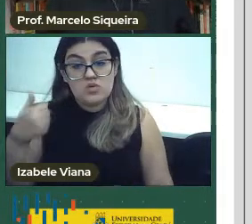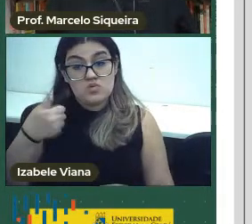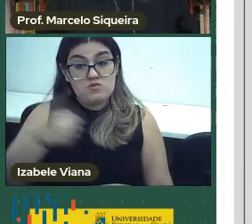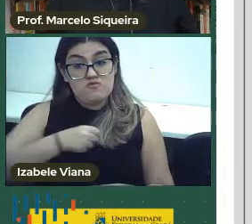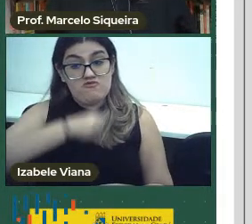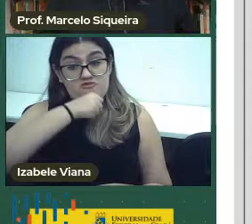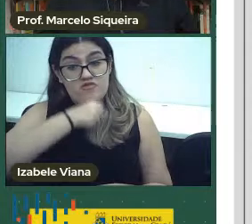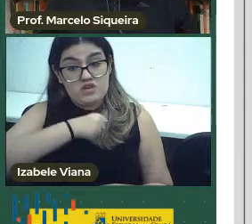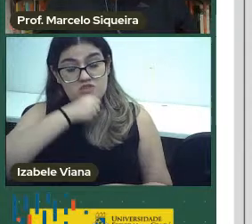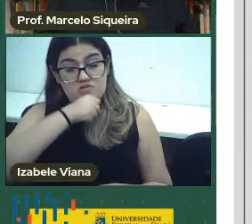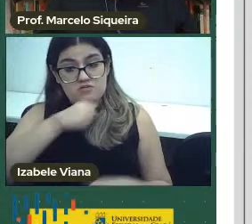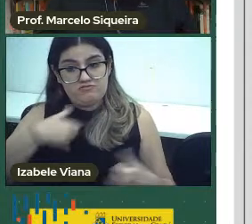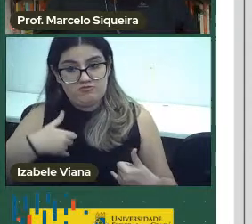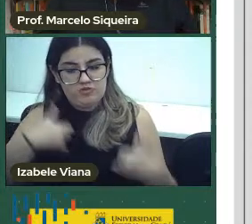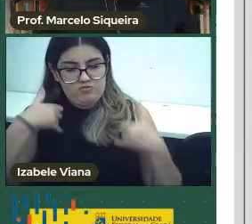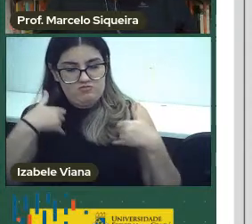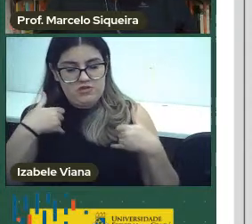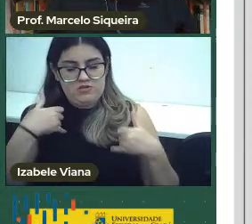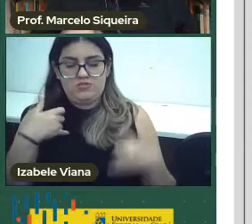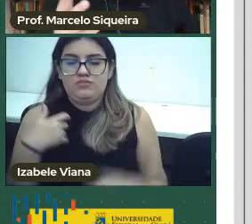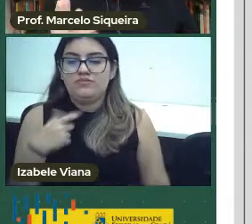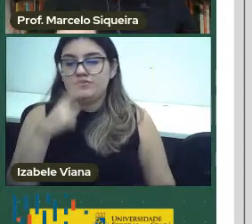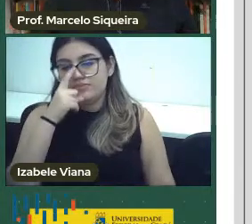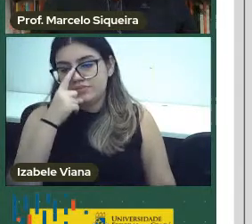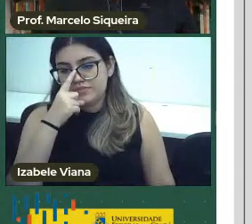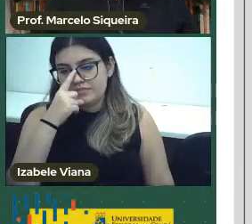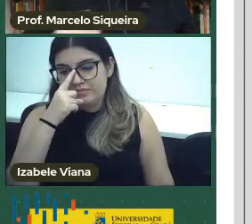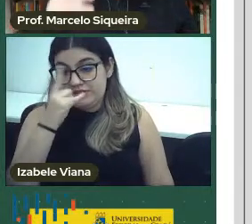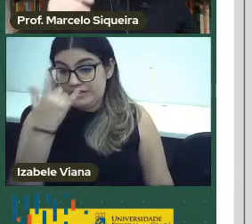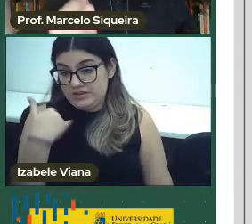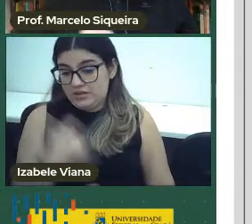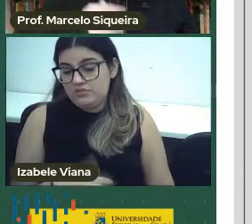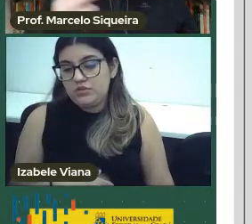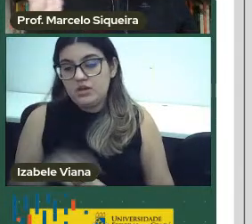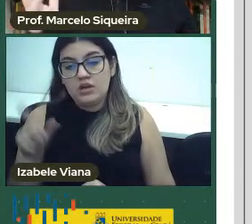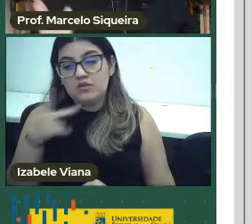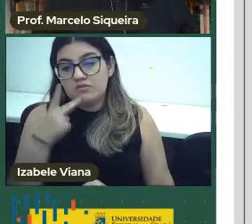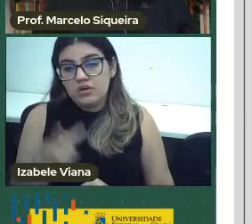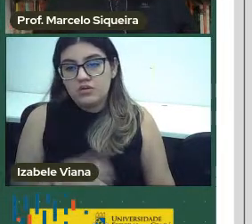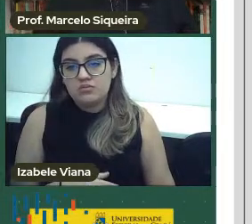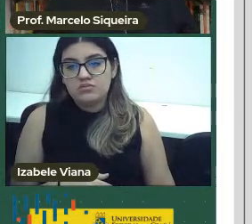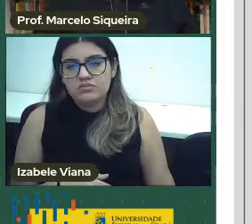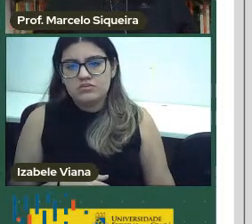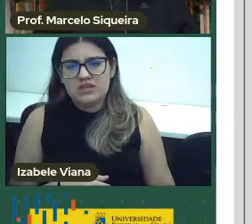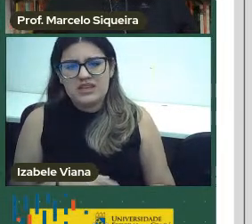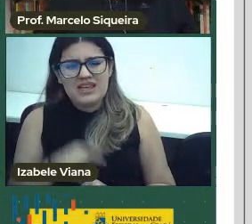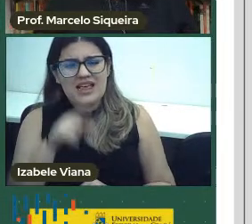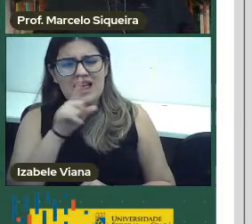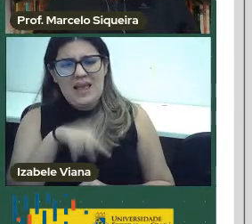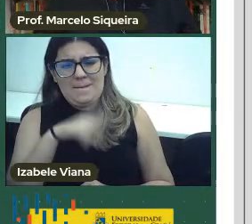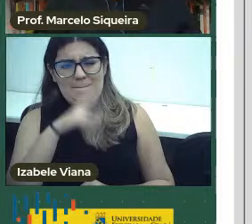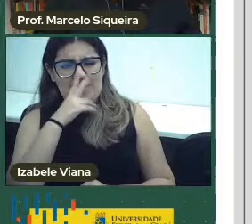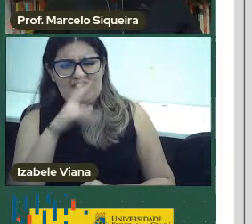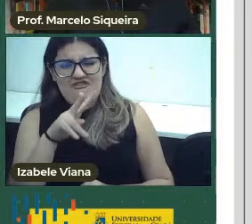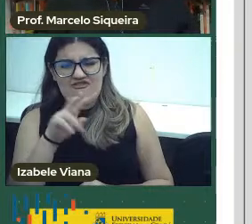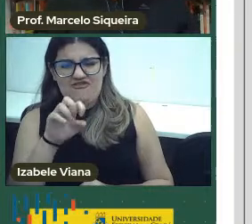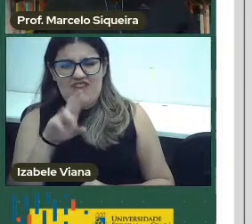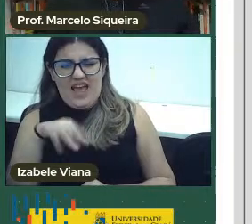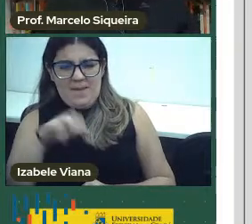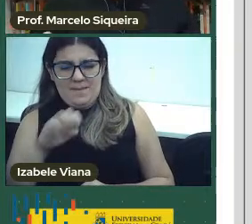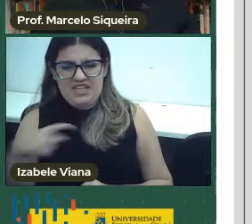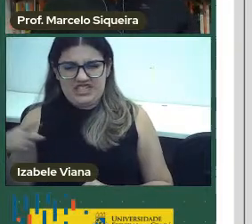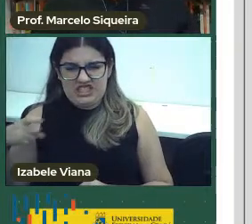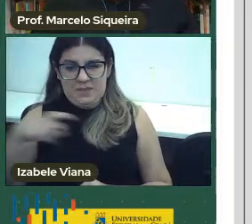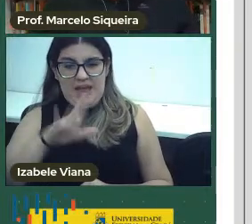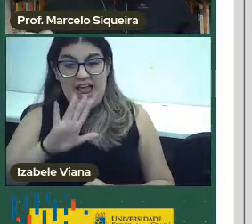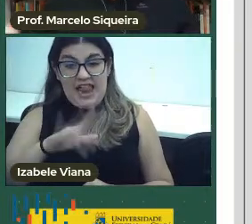o primeiro velho soberbo, né, cego, falou, isso aqui é um verme gigante. Ok, saiu.